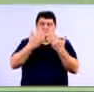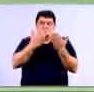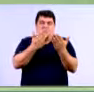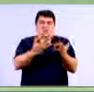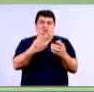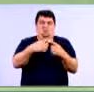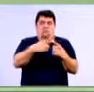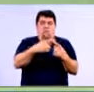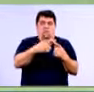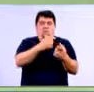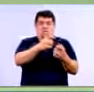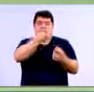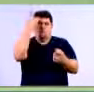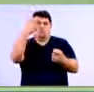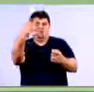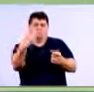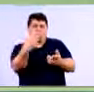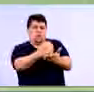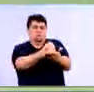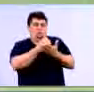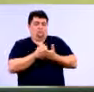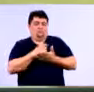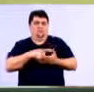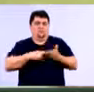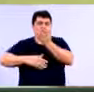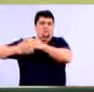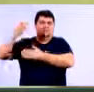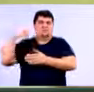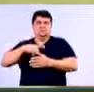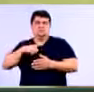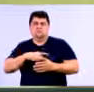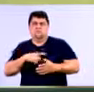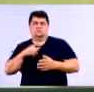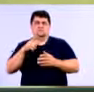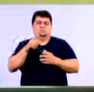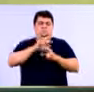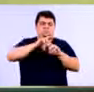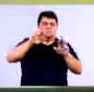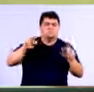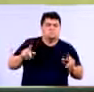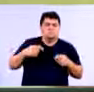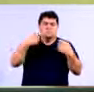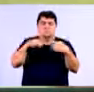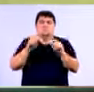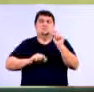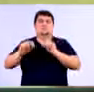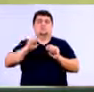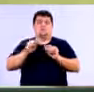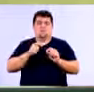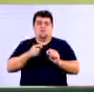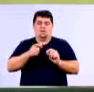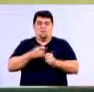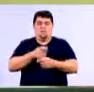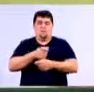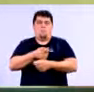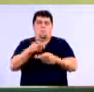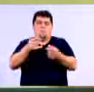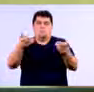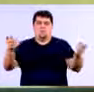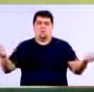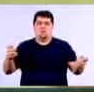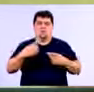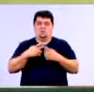Brasil, ele tem uma tendência nos últimos anos que em vários períodos do ano ele precisa gastar mais do que ele